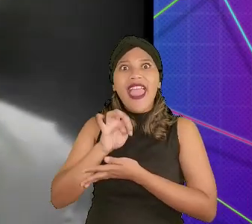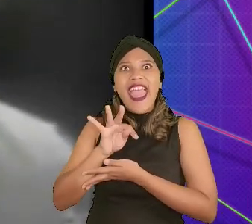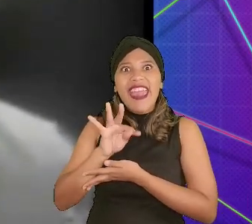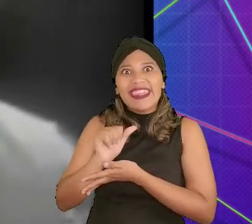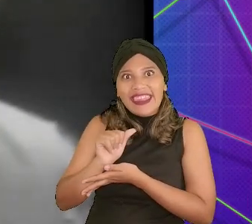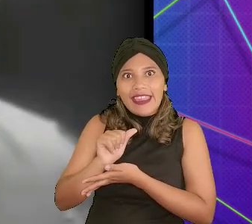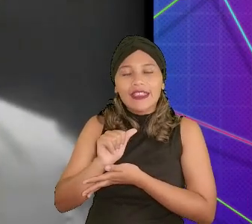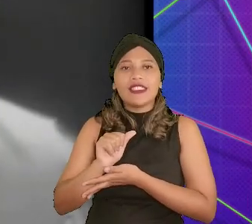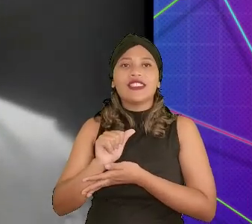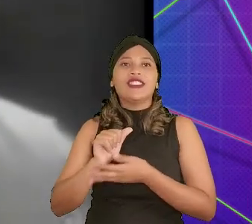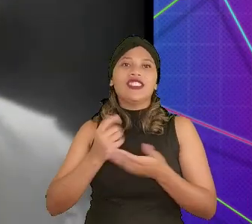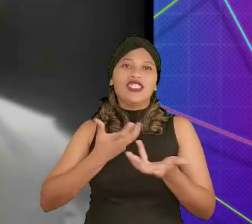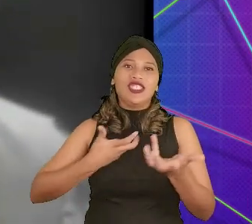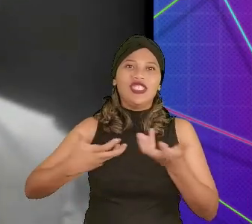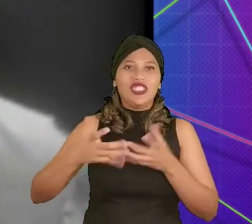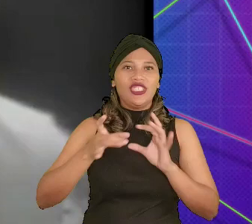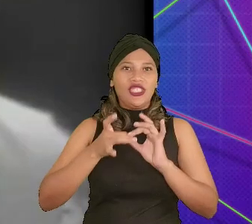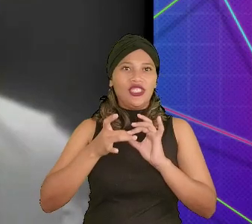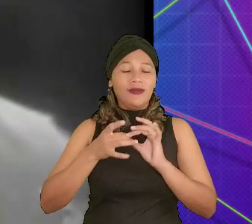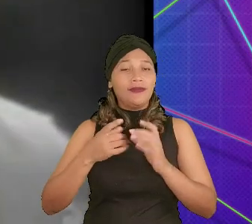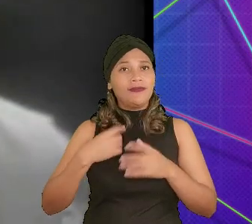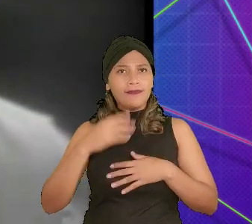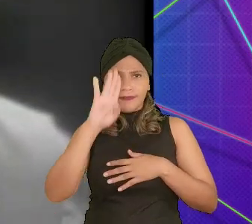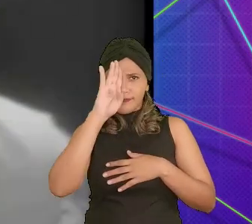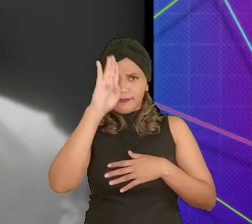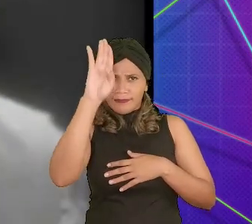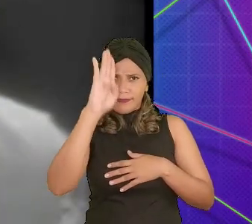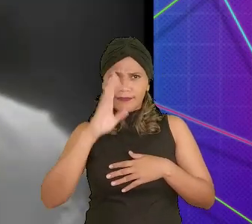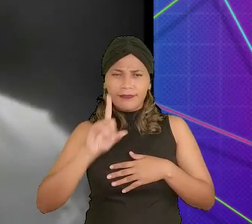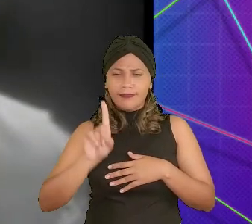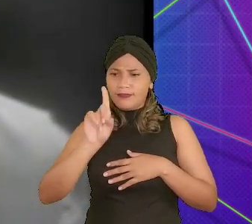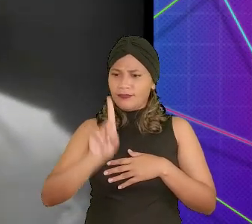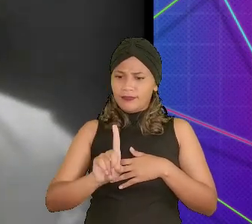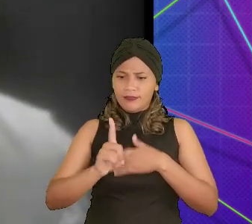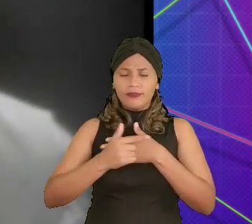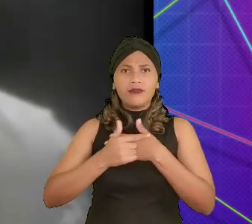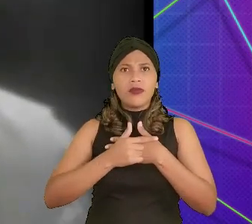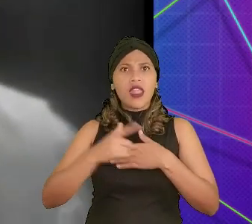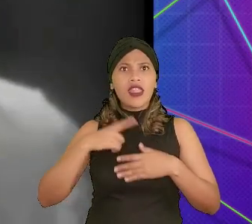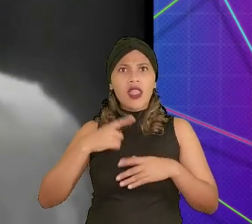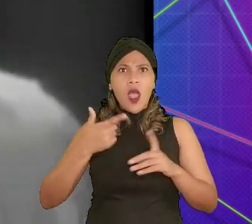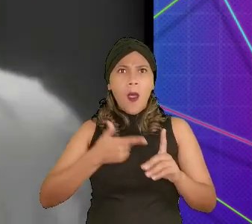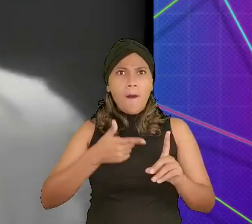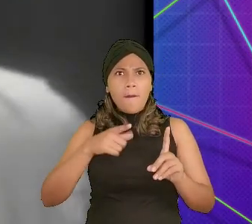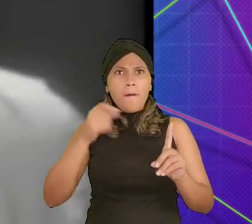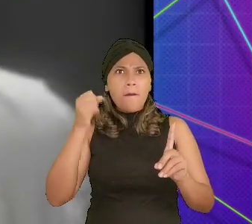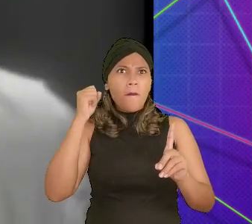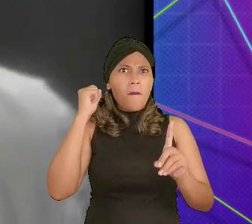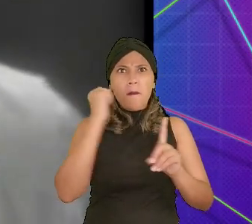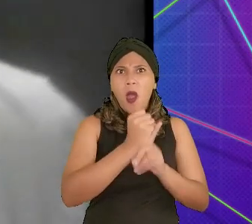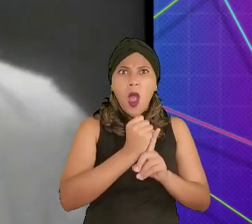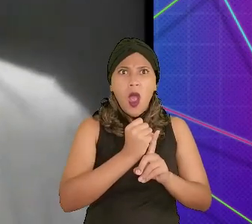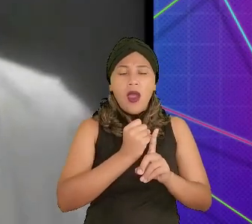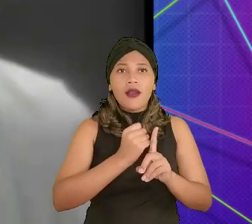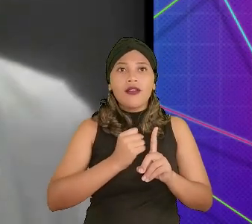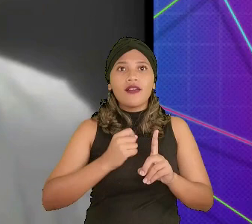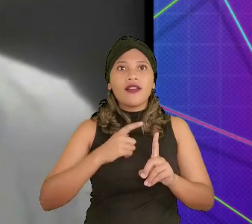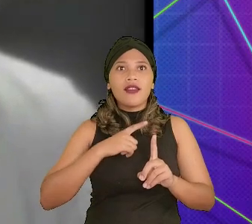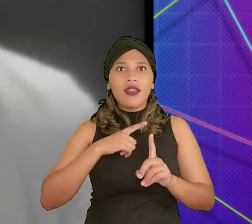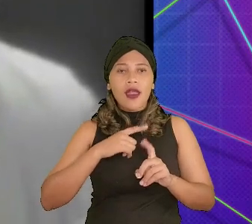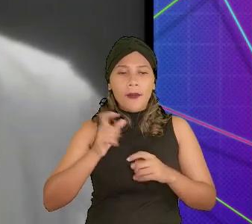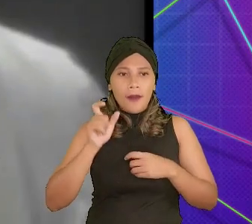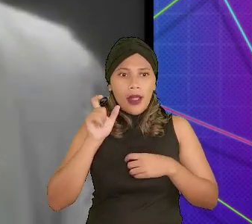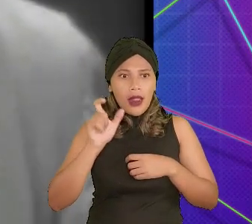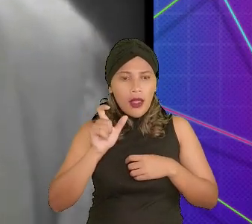metadiegéticos. Aqui, observamos que a personagem principal, Alice, que cometeu um crime de assassinato, fica ouvindo a